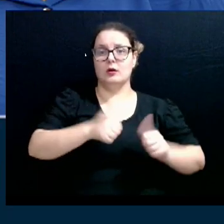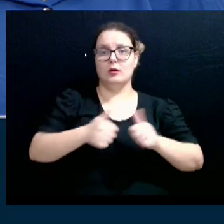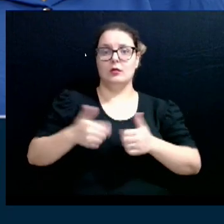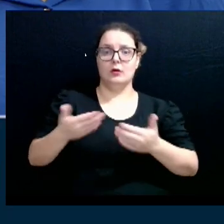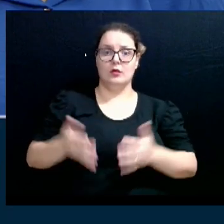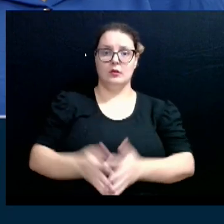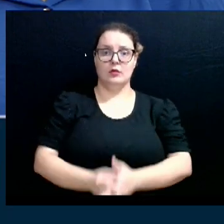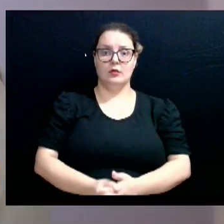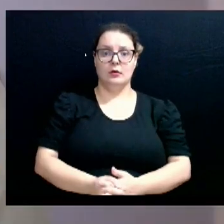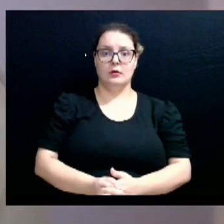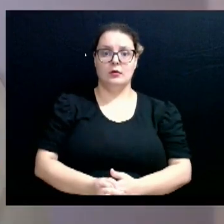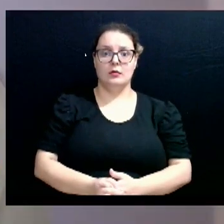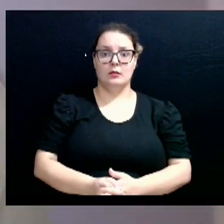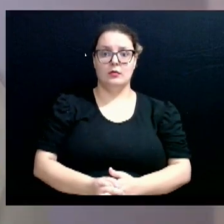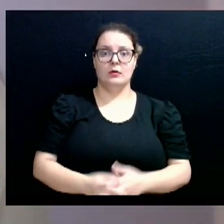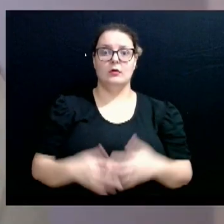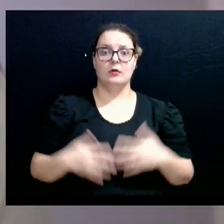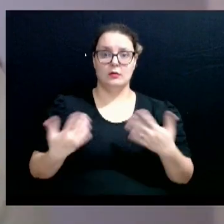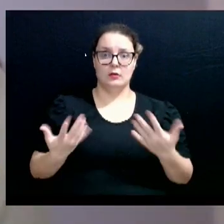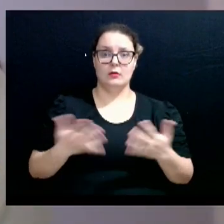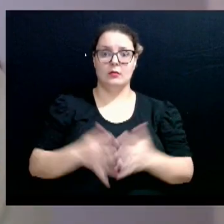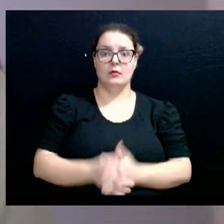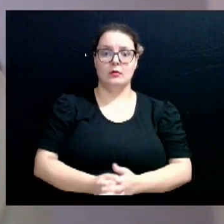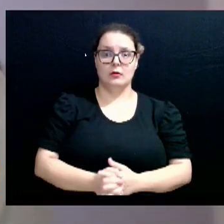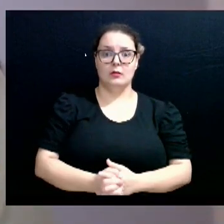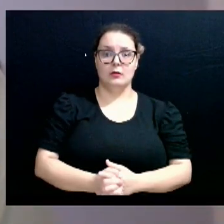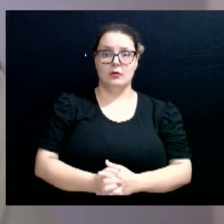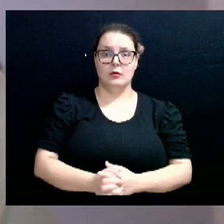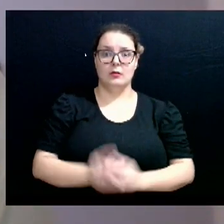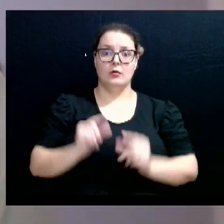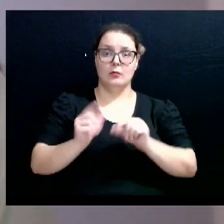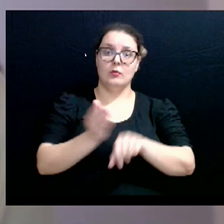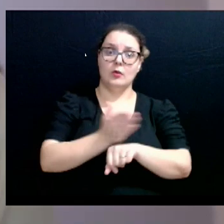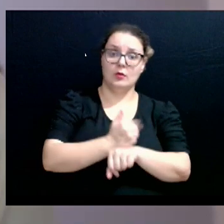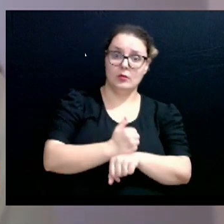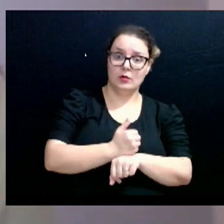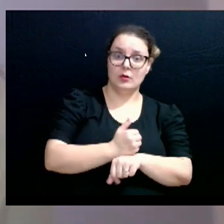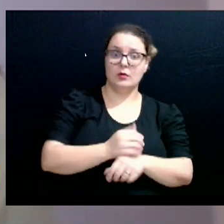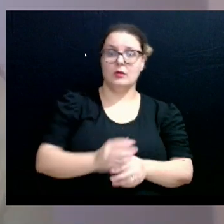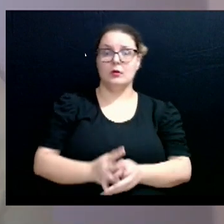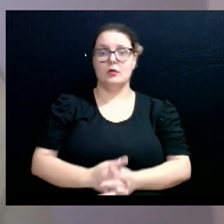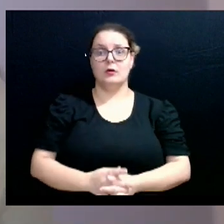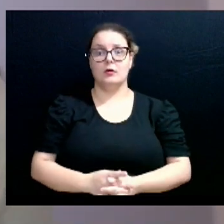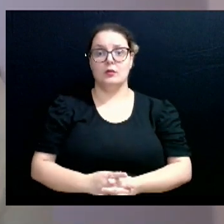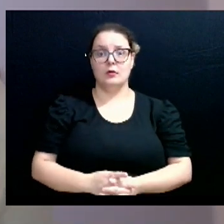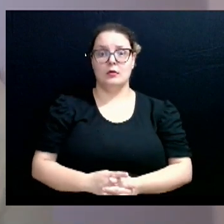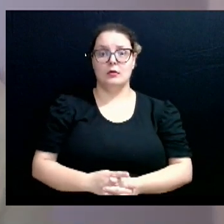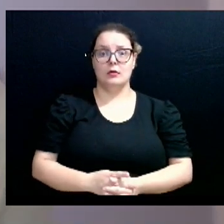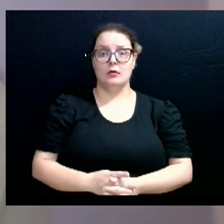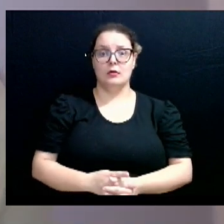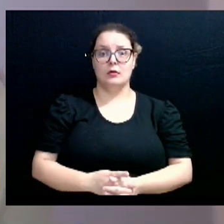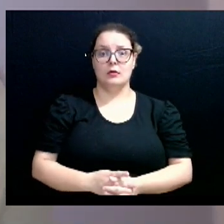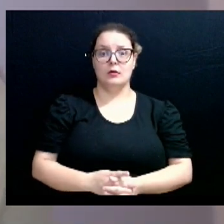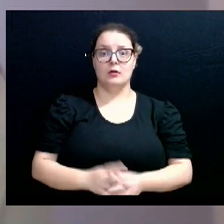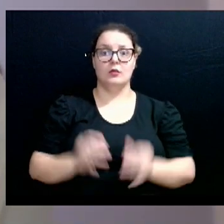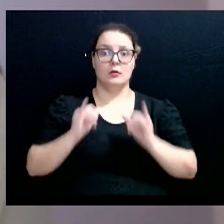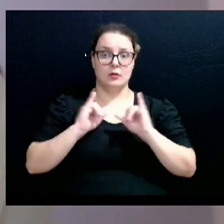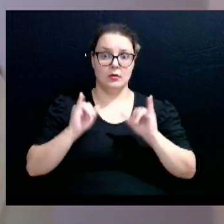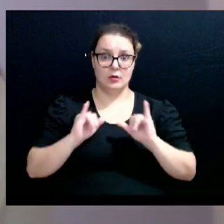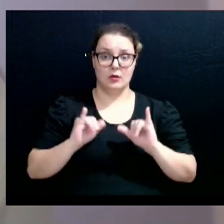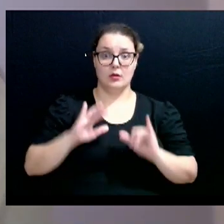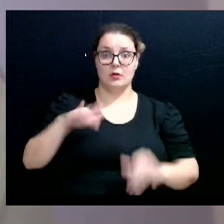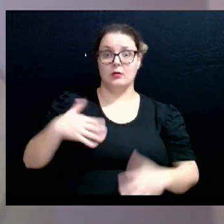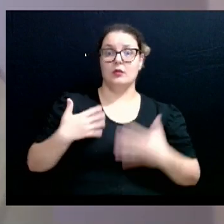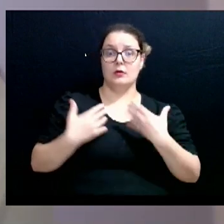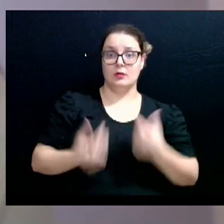Então, eu acho que aí começa um pouco antes. Vamos dizer assim, elas têm, quando sabem da notícia dessa criança neurodivergente, quando